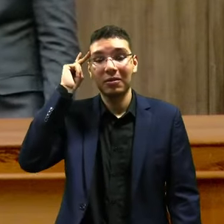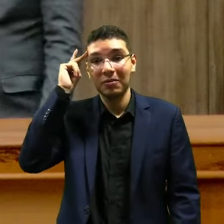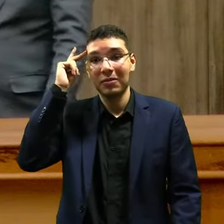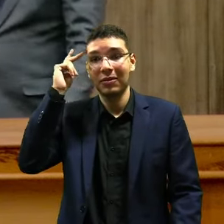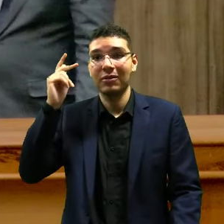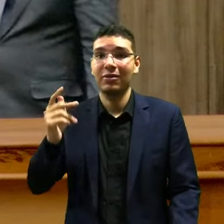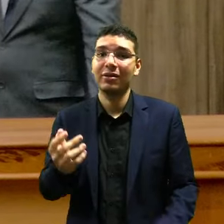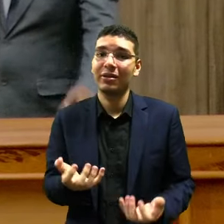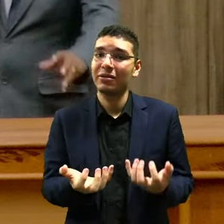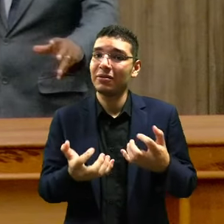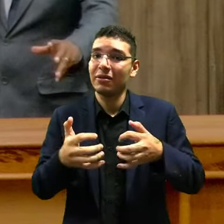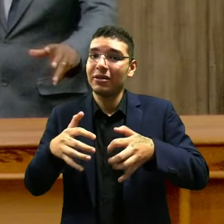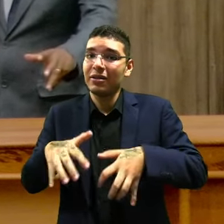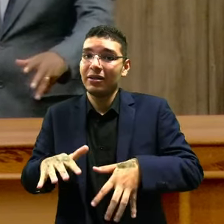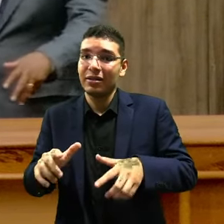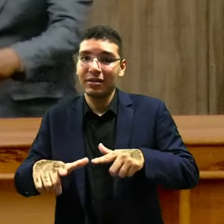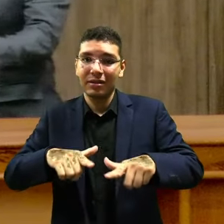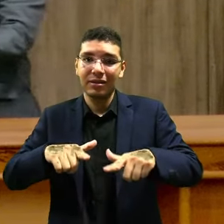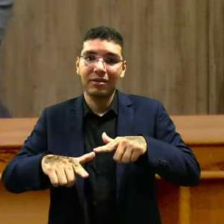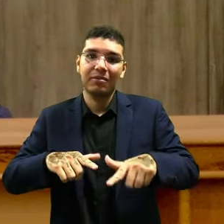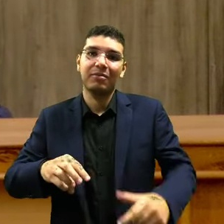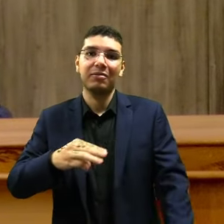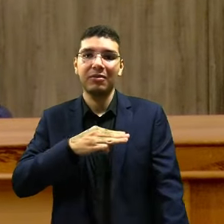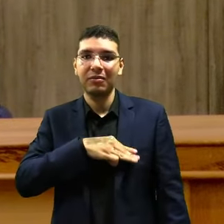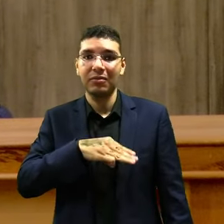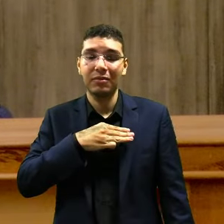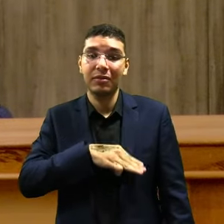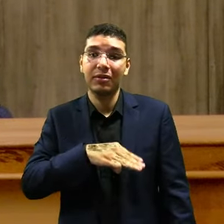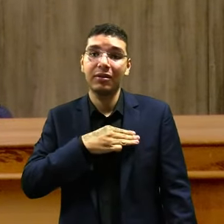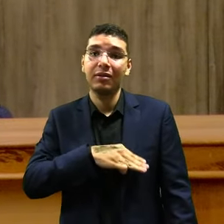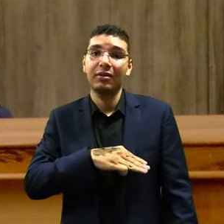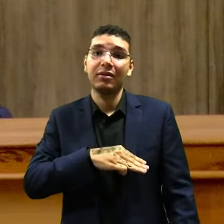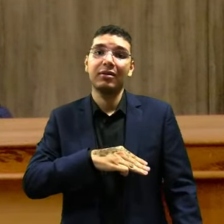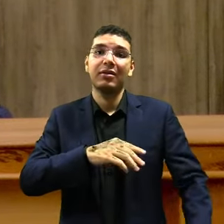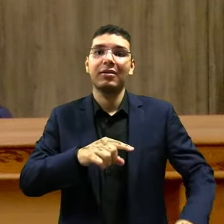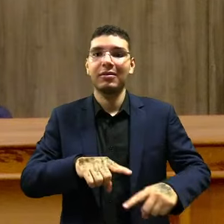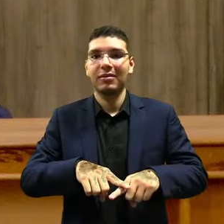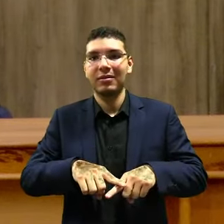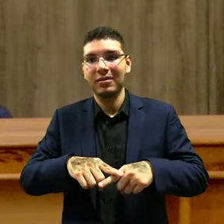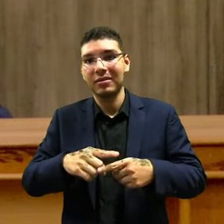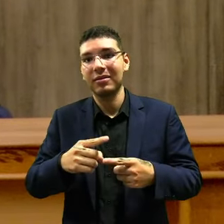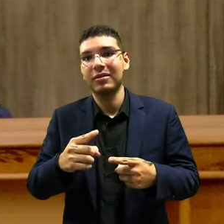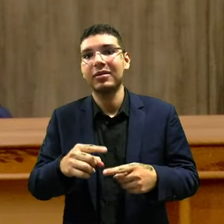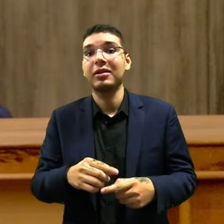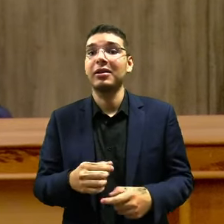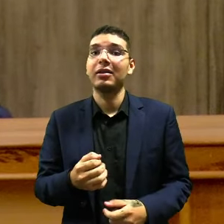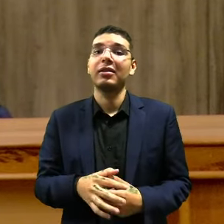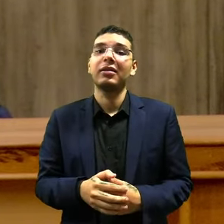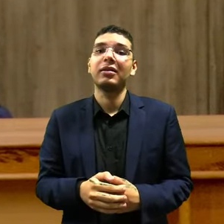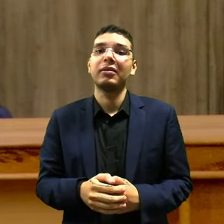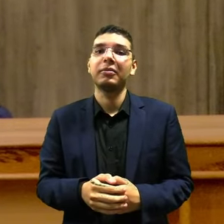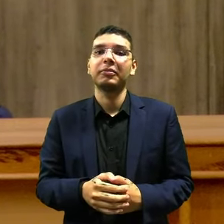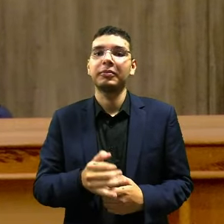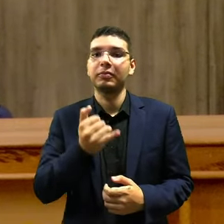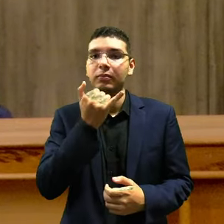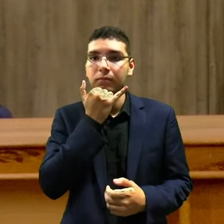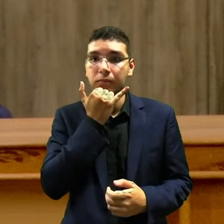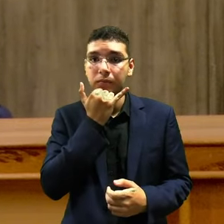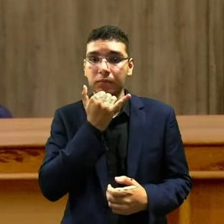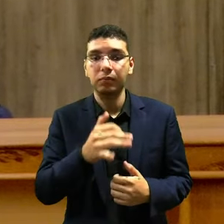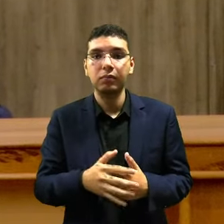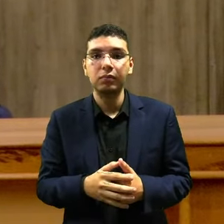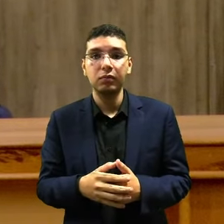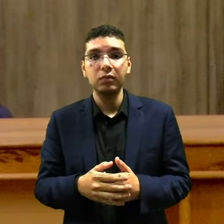pesado irmão olha para cá o crente que tem a emoção dele trabalhada pelo evangelho ele diz como